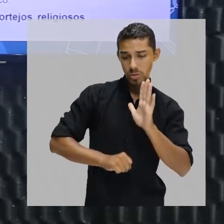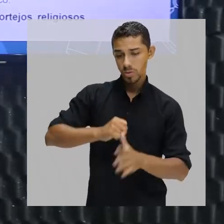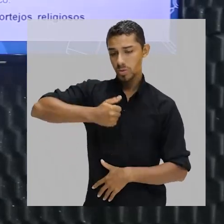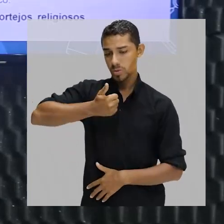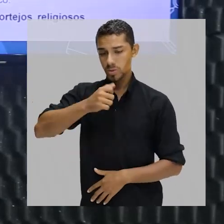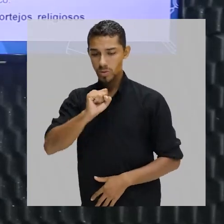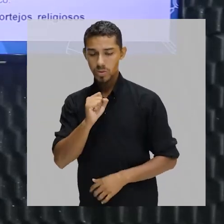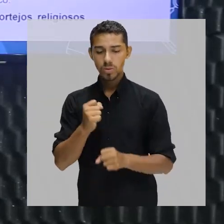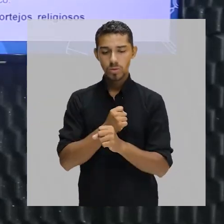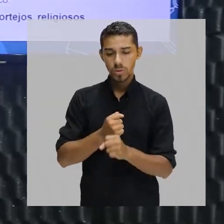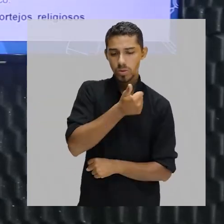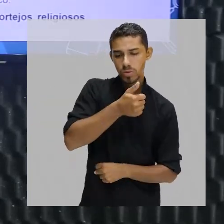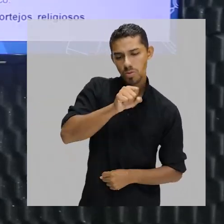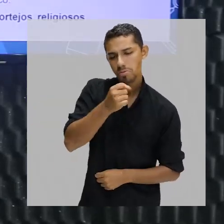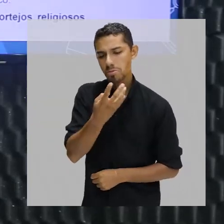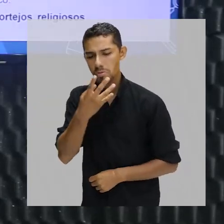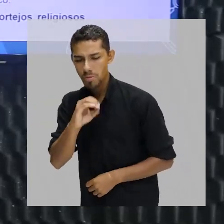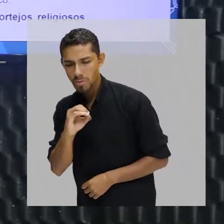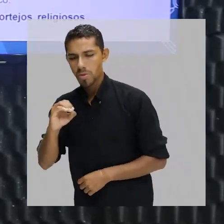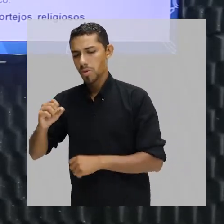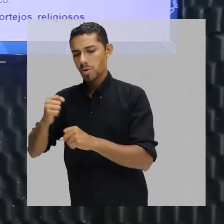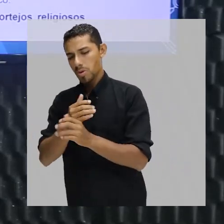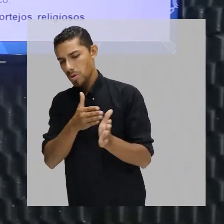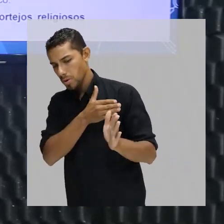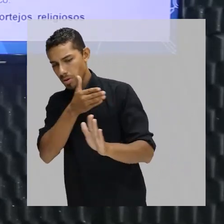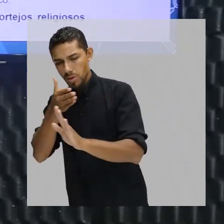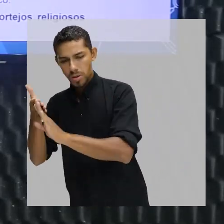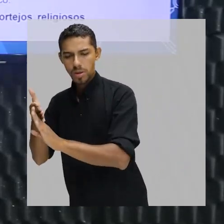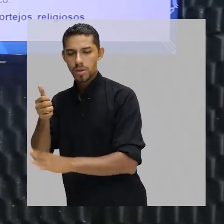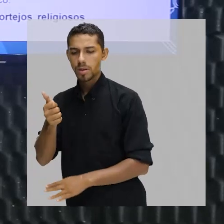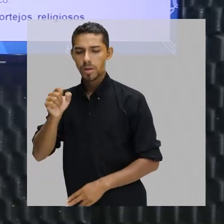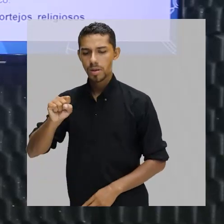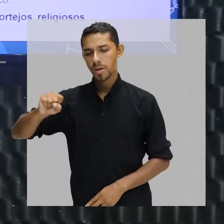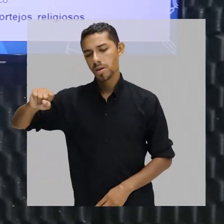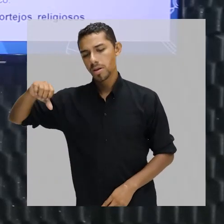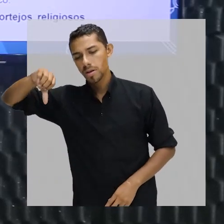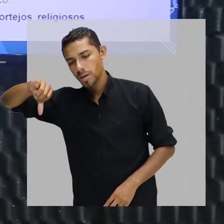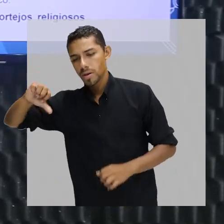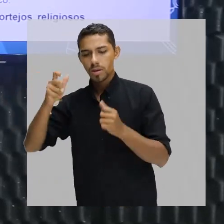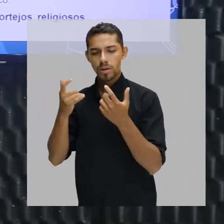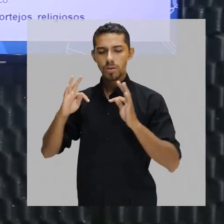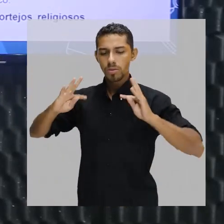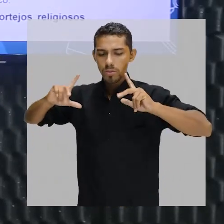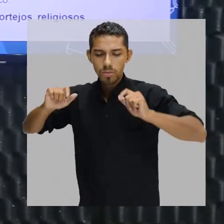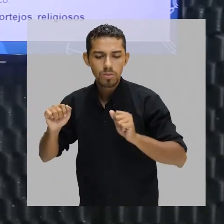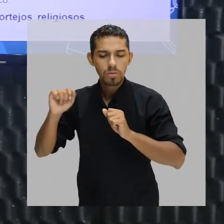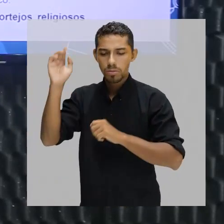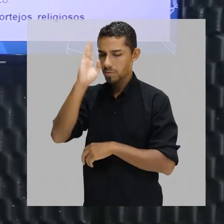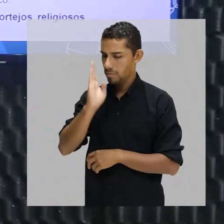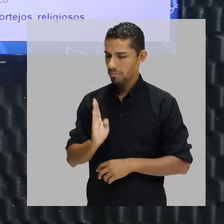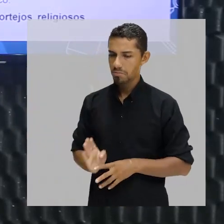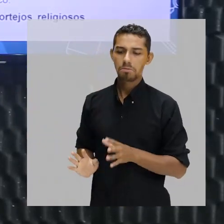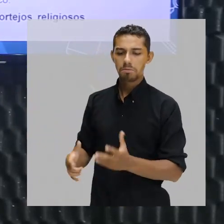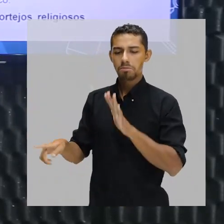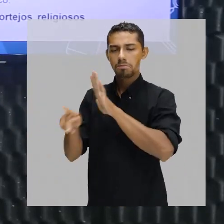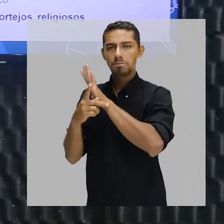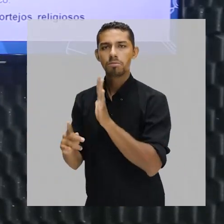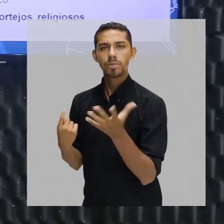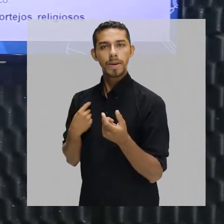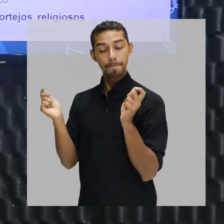Pedro II. Inclusive, acho que tem uma novela na TV aberta que está passando sobre isso. Em todo o Brasil, os enredos são motivos